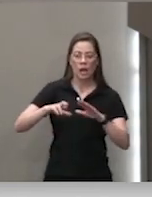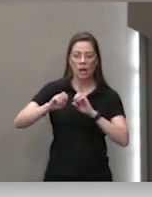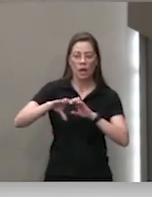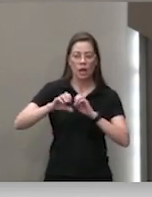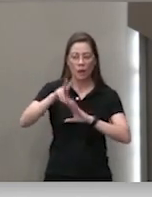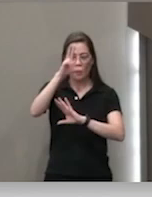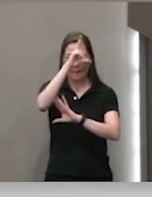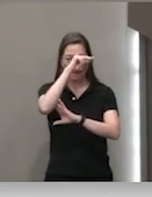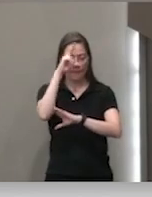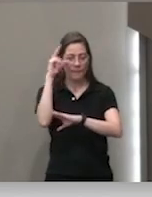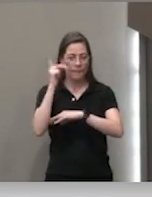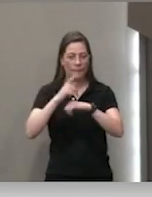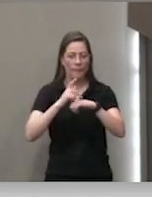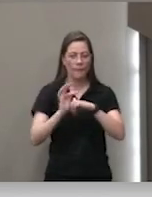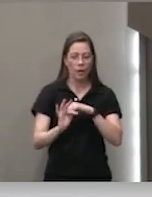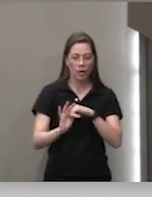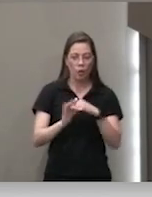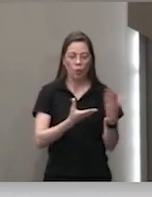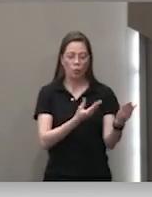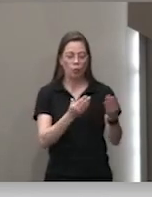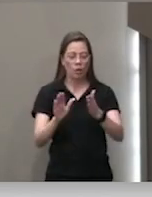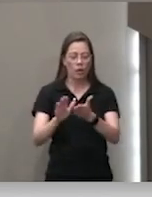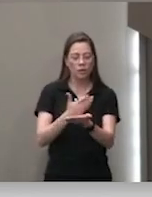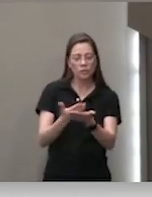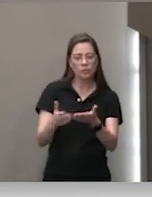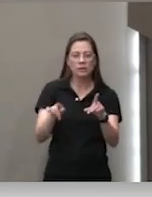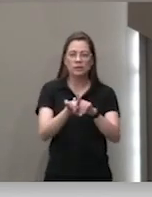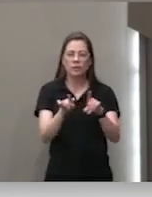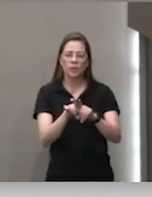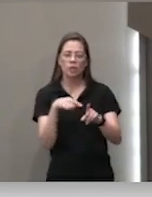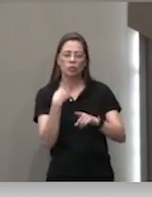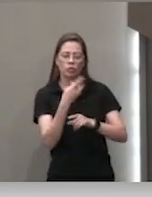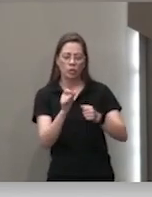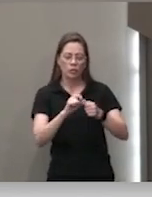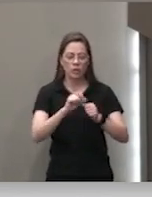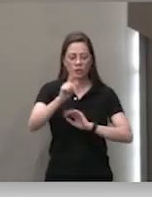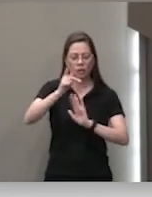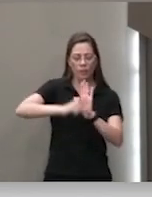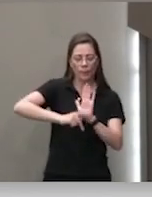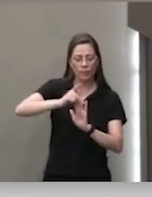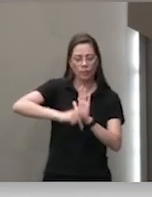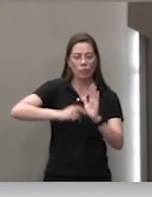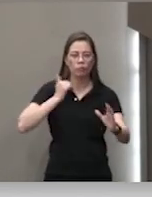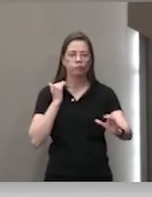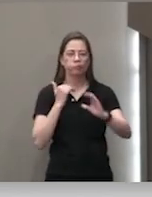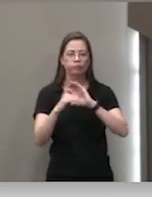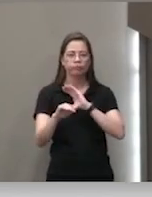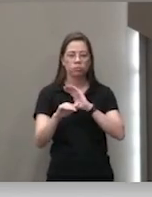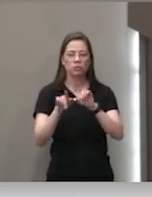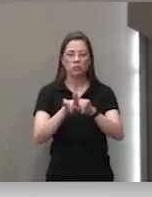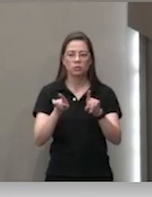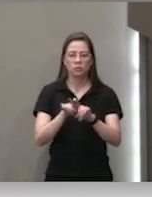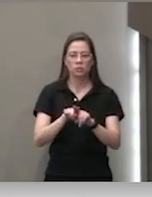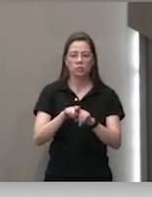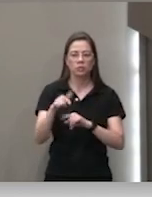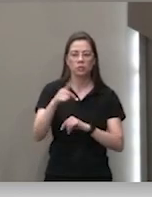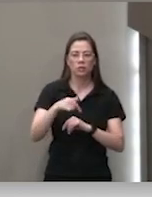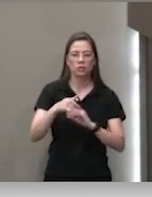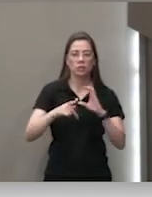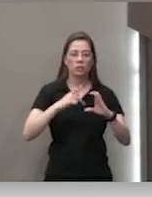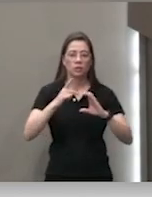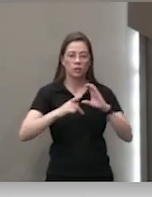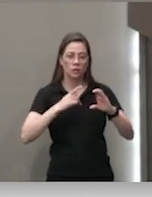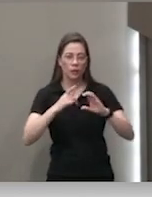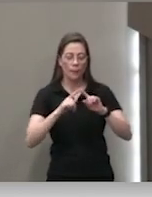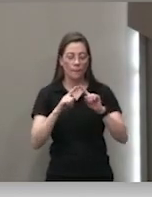do município de Passo Fundo. Muitas vezes nós fazíamos os projetos, encaminhávamos, passava aqui pela Câmara de